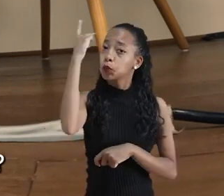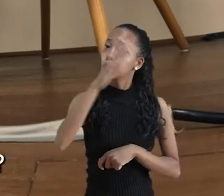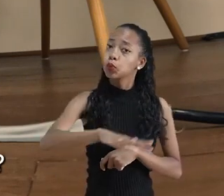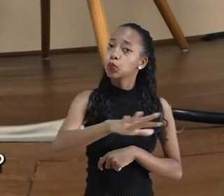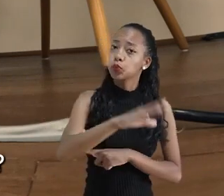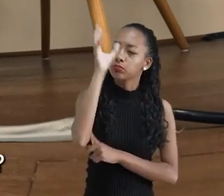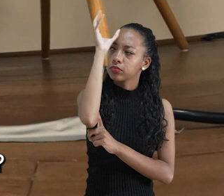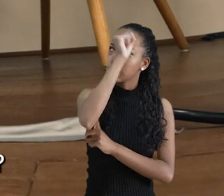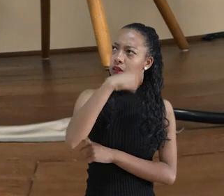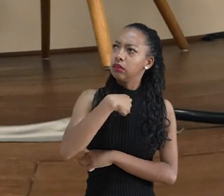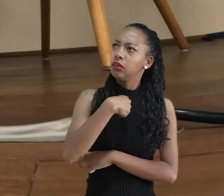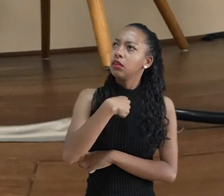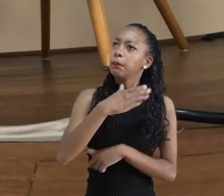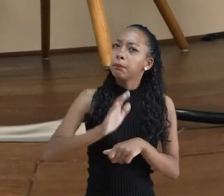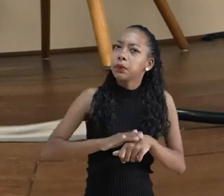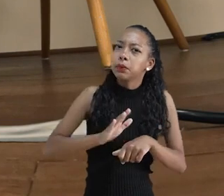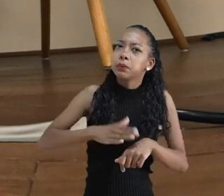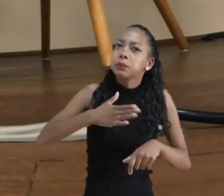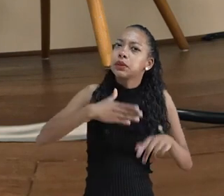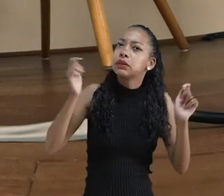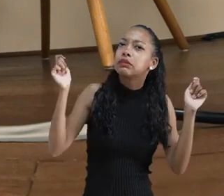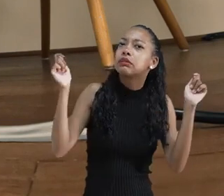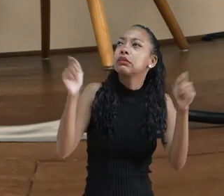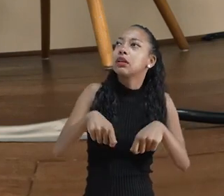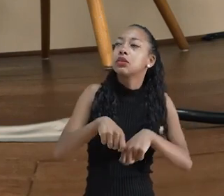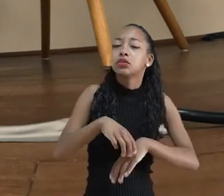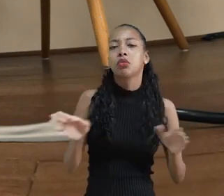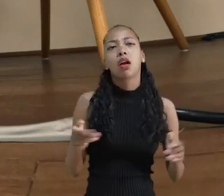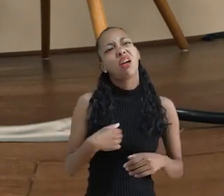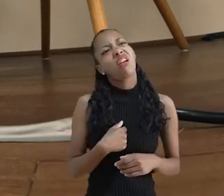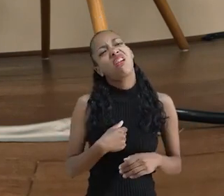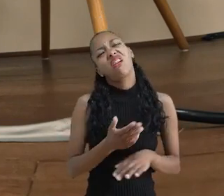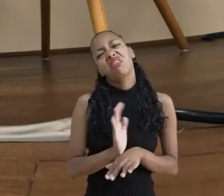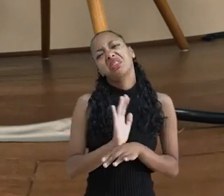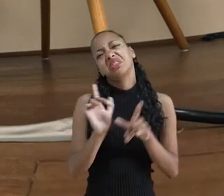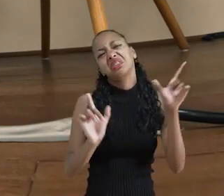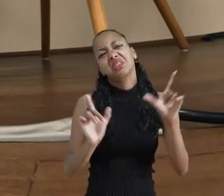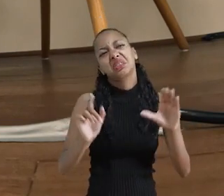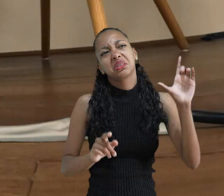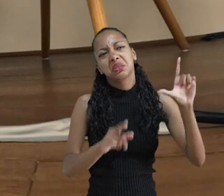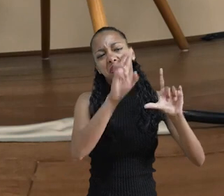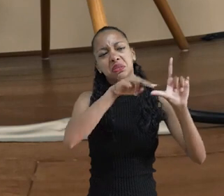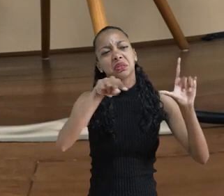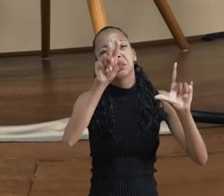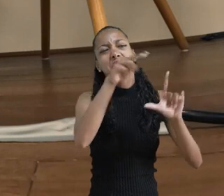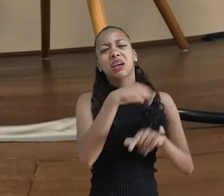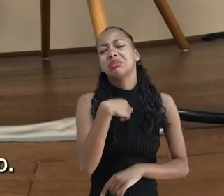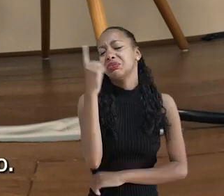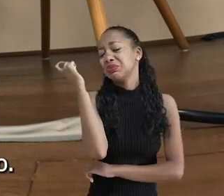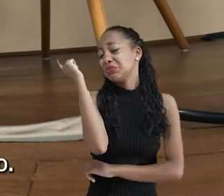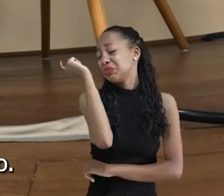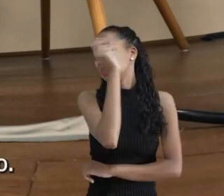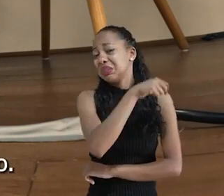fazer né porque fic o audiovisual ele é muito caro né puxa Ah então né o meu sobrenome nem é